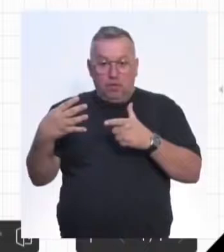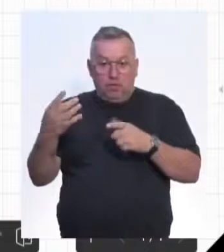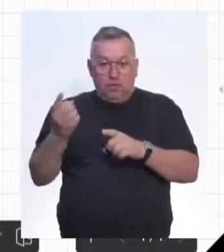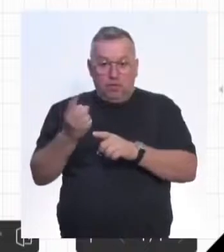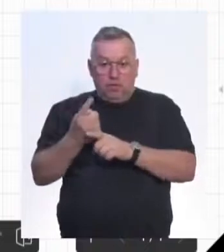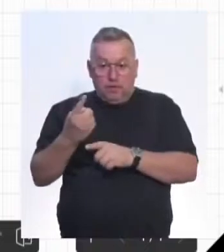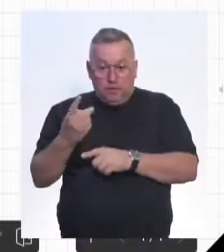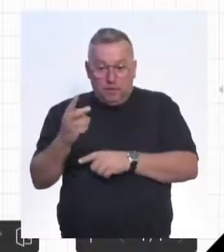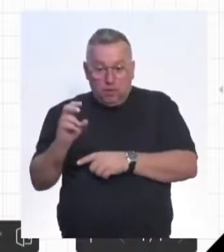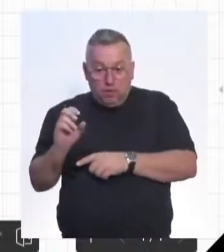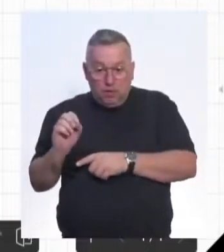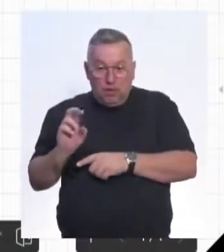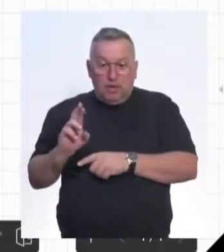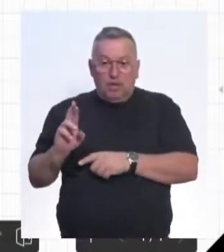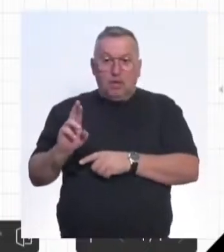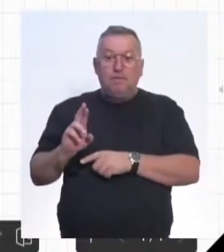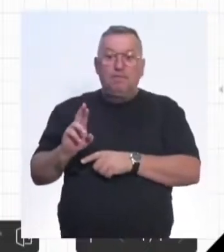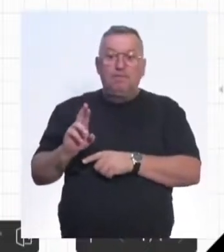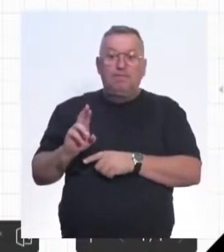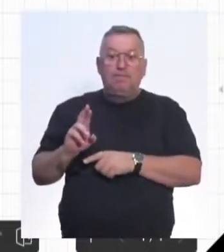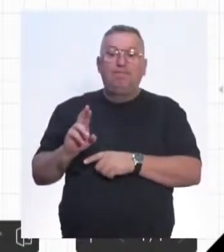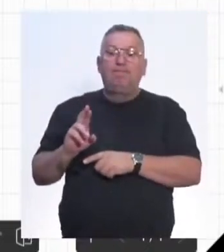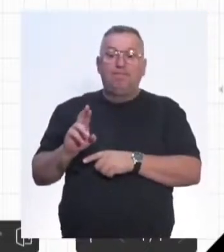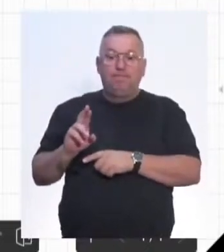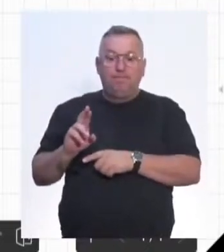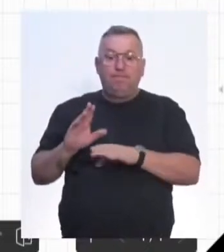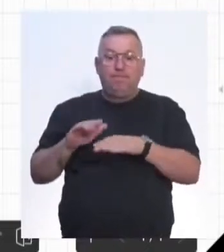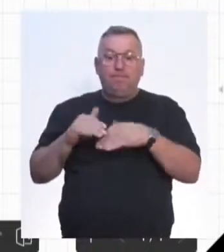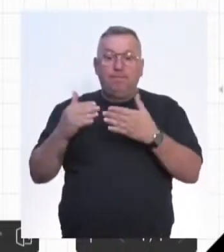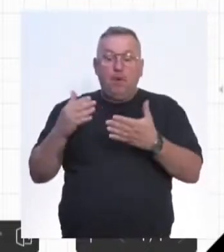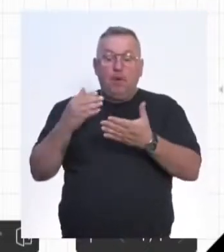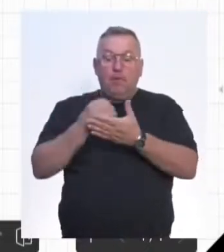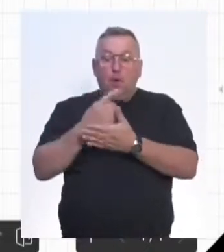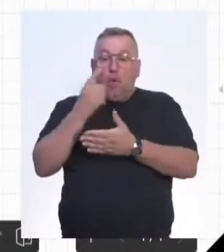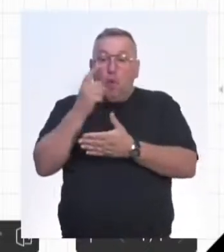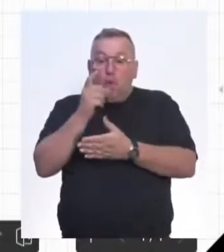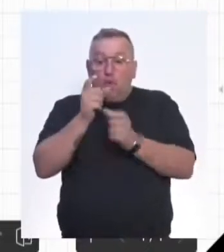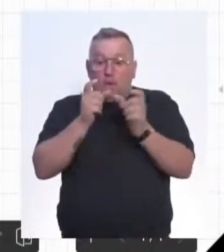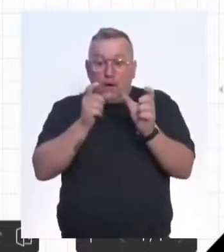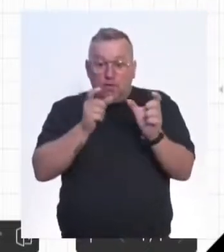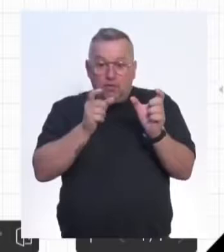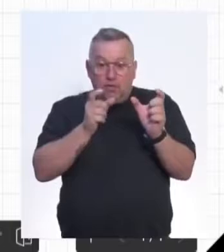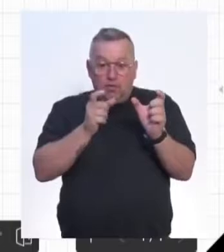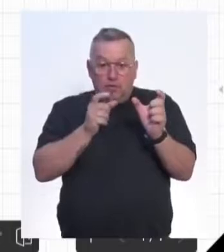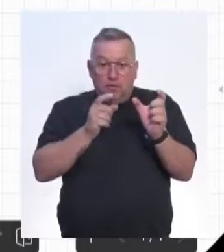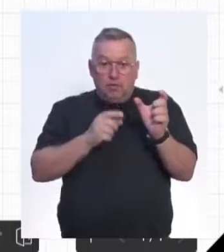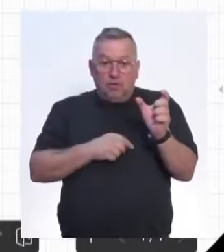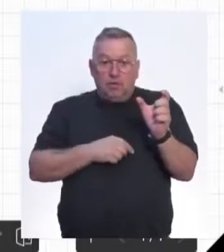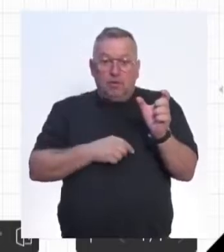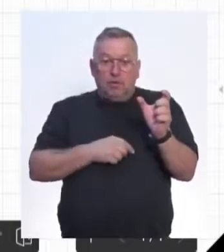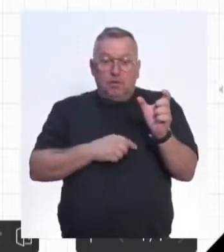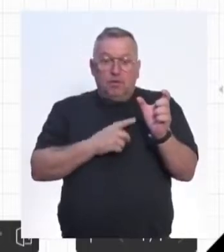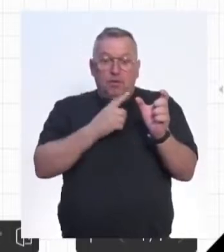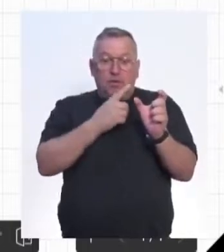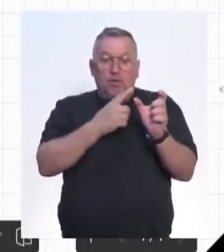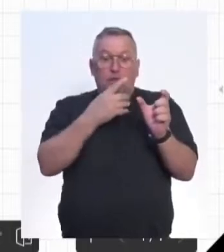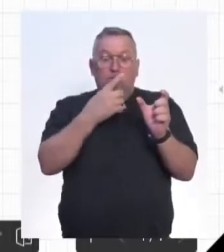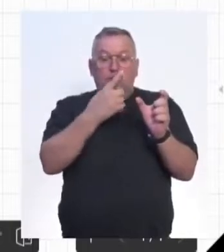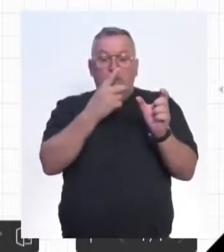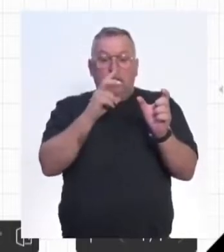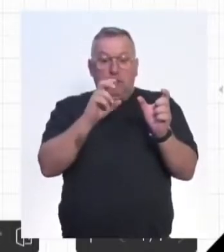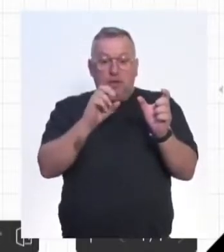encontrar R$150. Então, e ele pegou uma parte disso, ou seja, 1 que